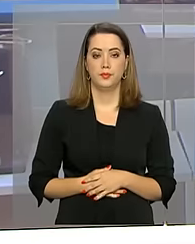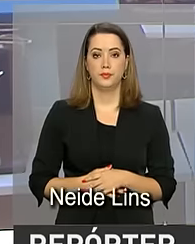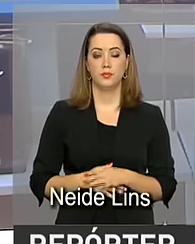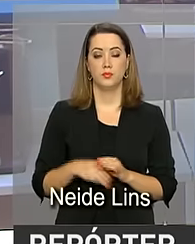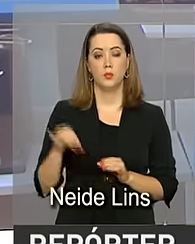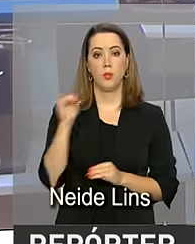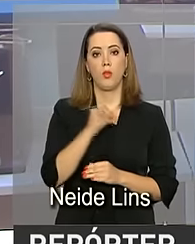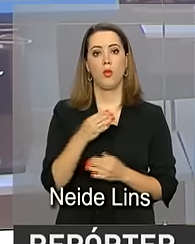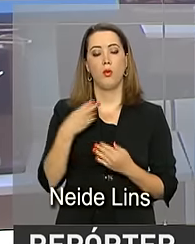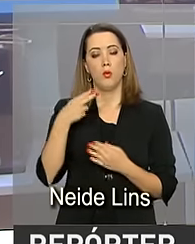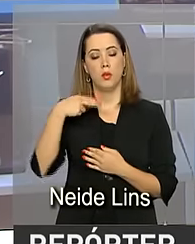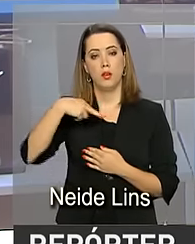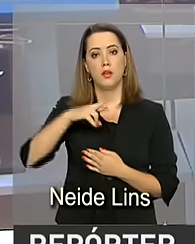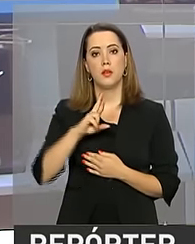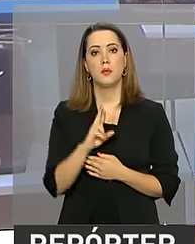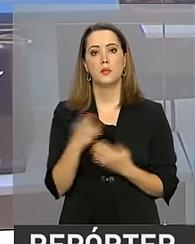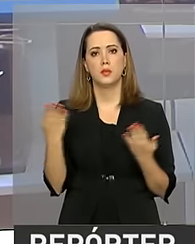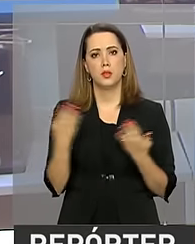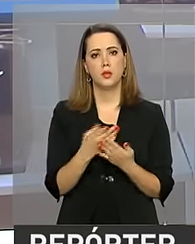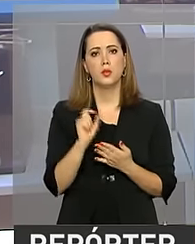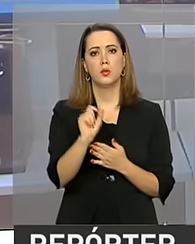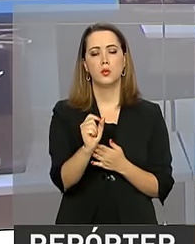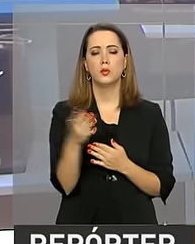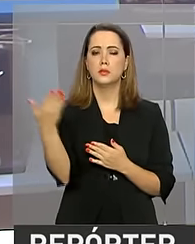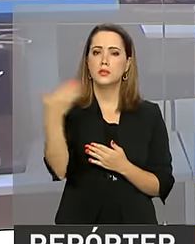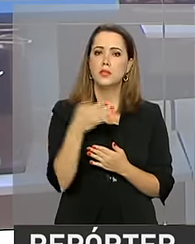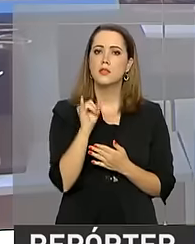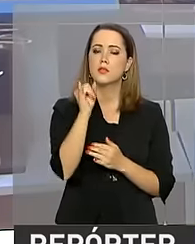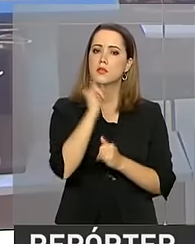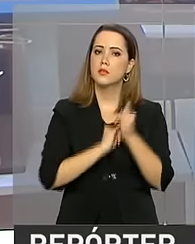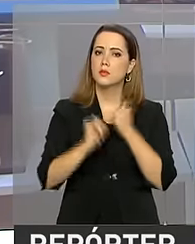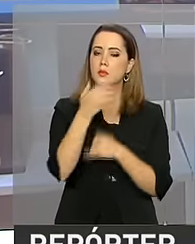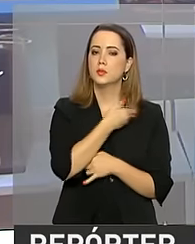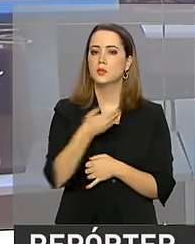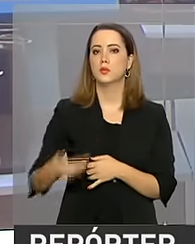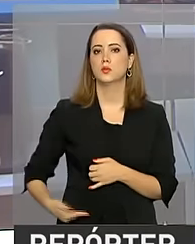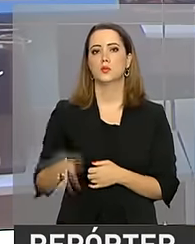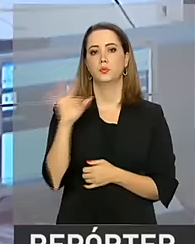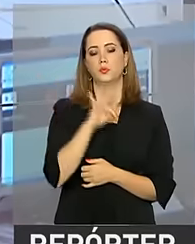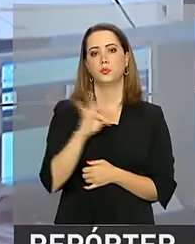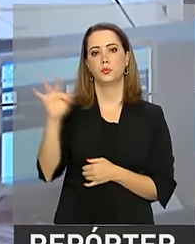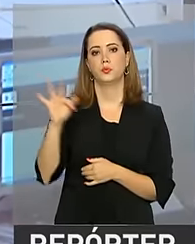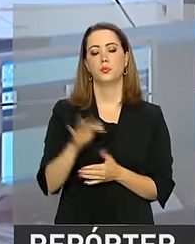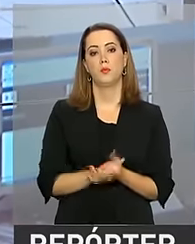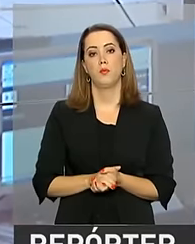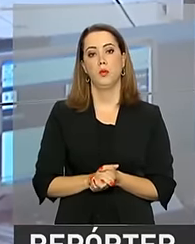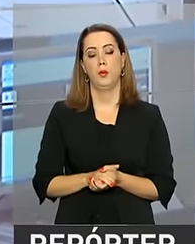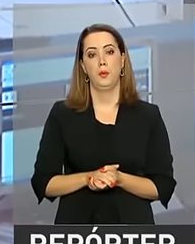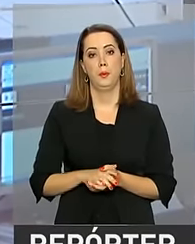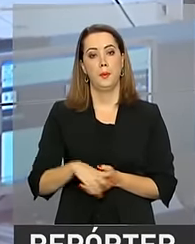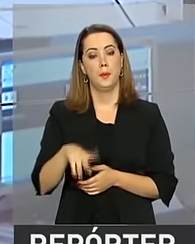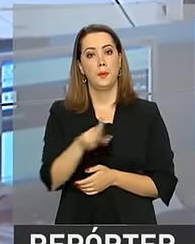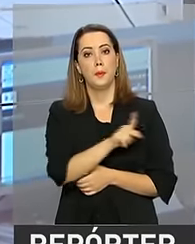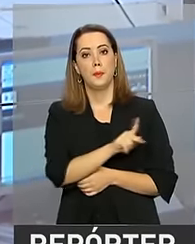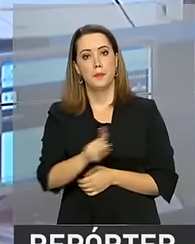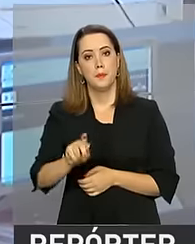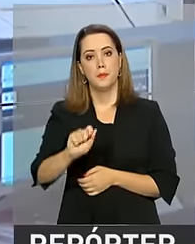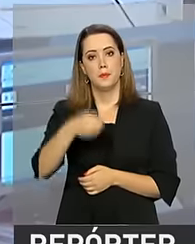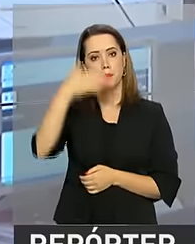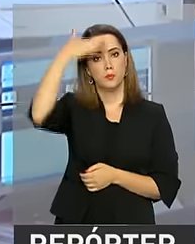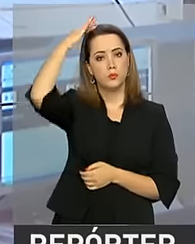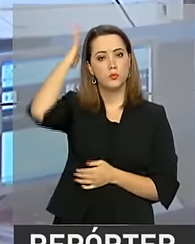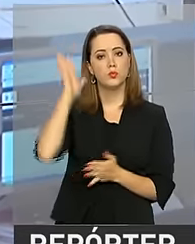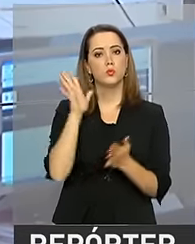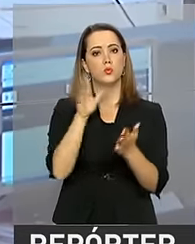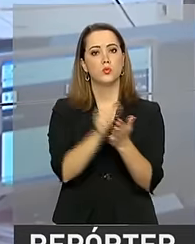Olá, o repórter NBR está de volta, trazendo para você as notícias do governo federal. Michel Temer assumiu